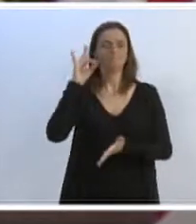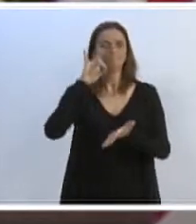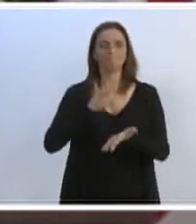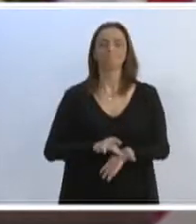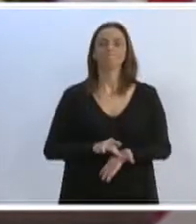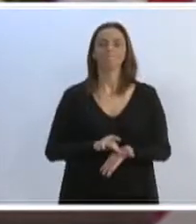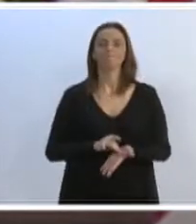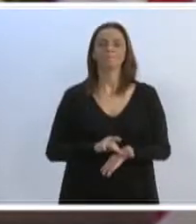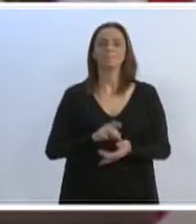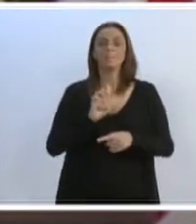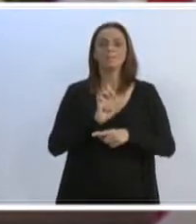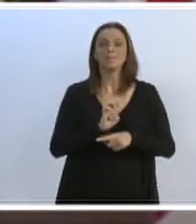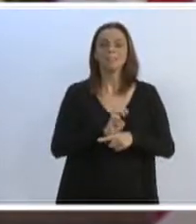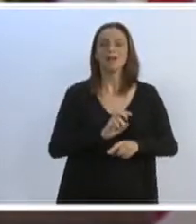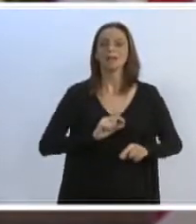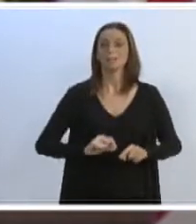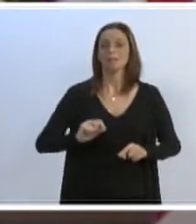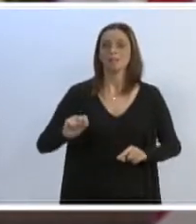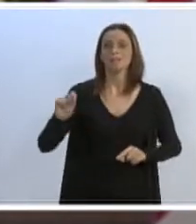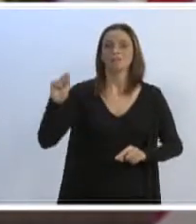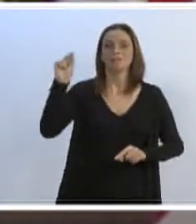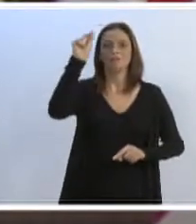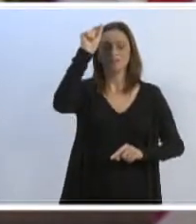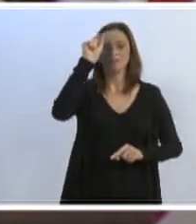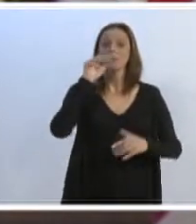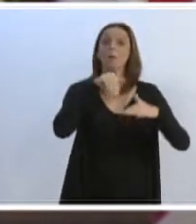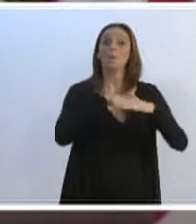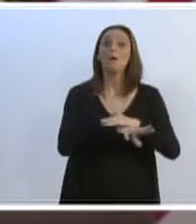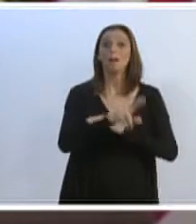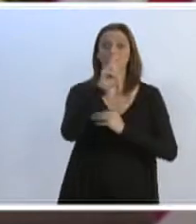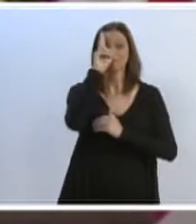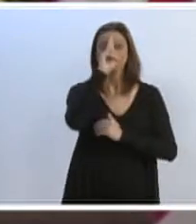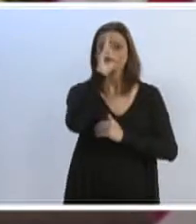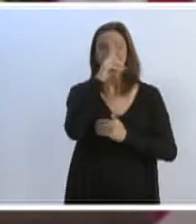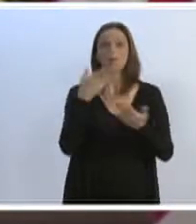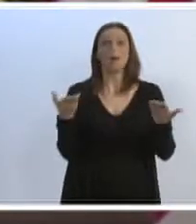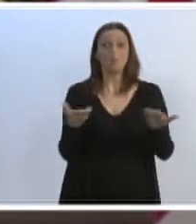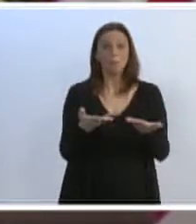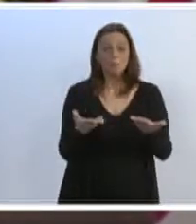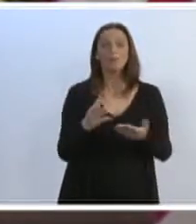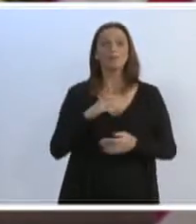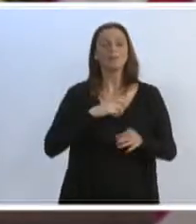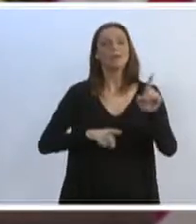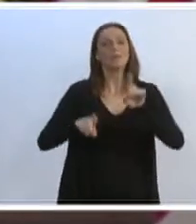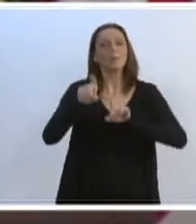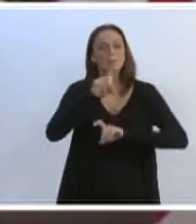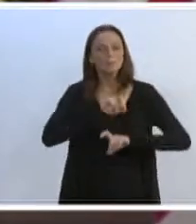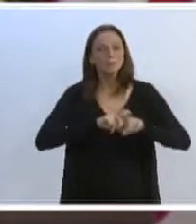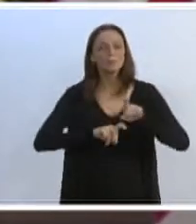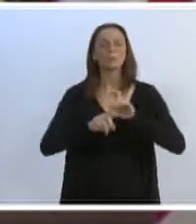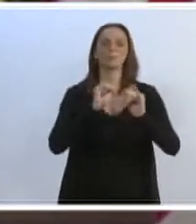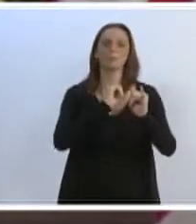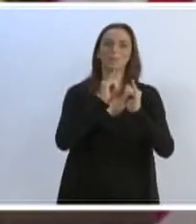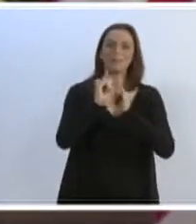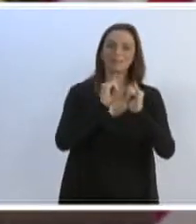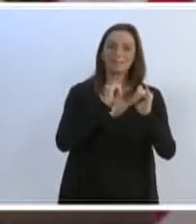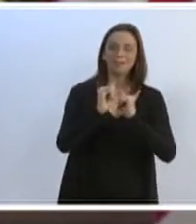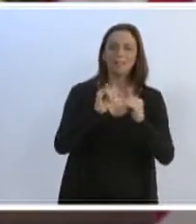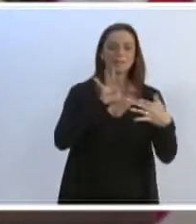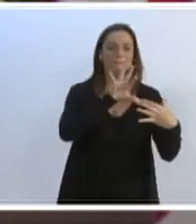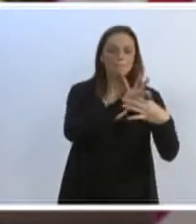revista ocuparia cerca de 50 volumes, com média de 120 páginas cada um. Mas